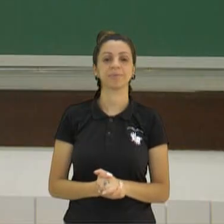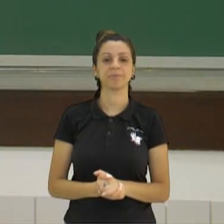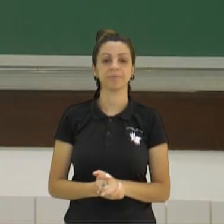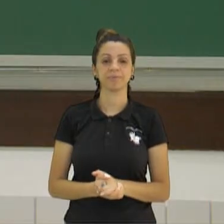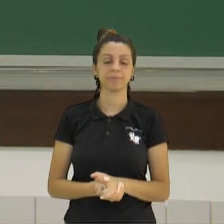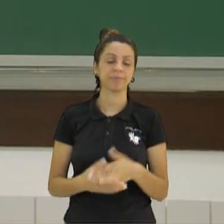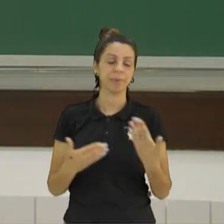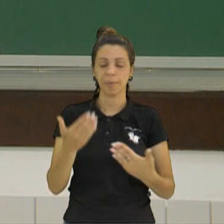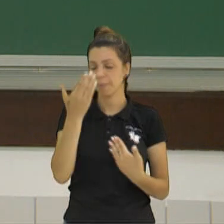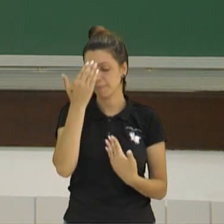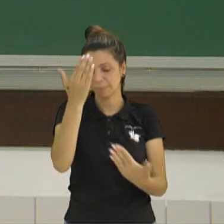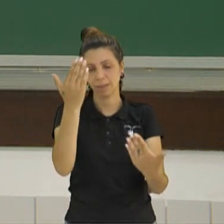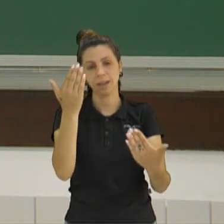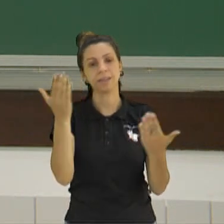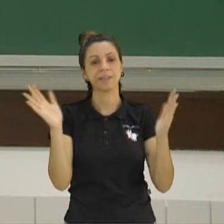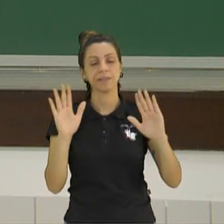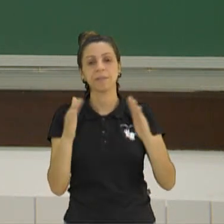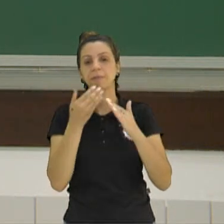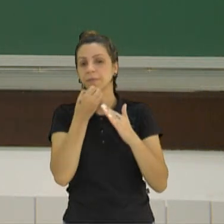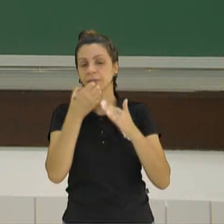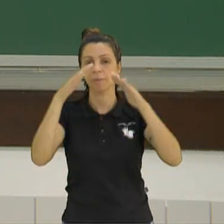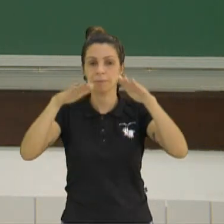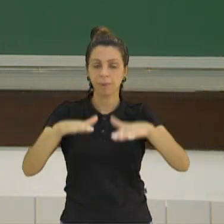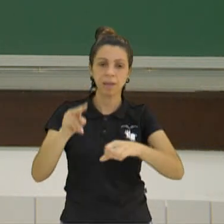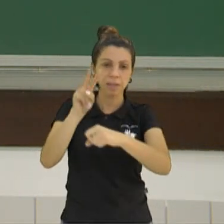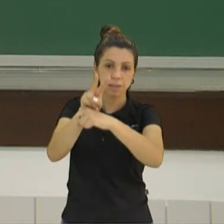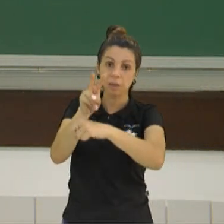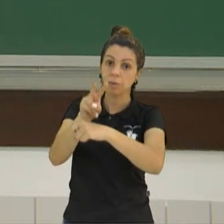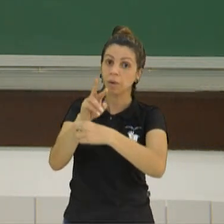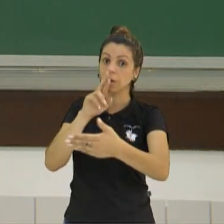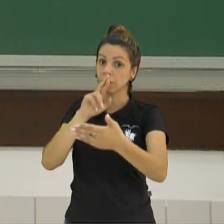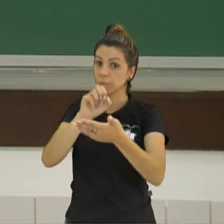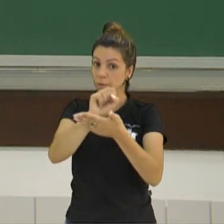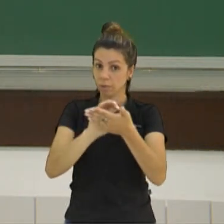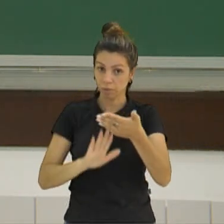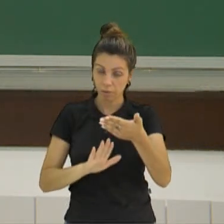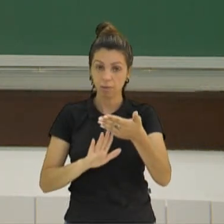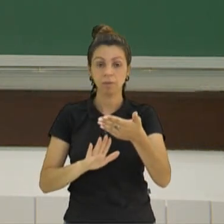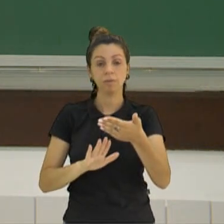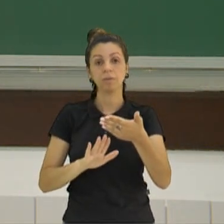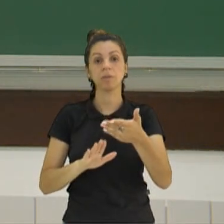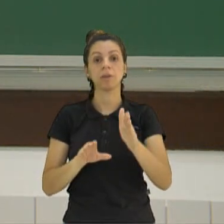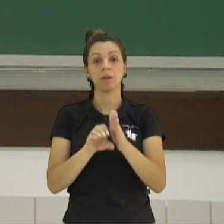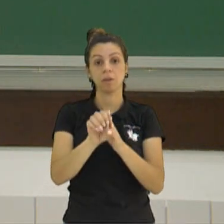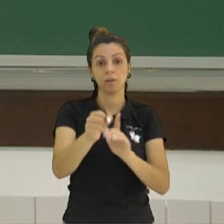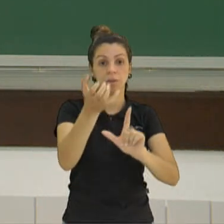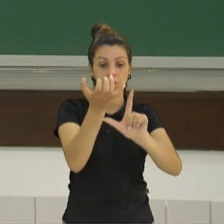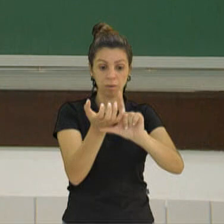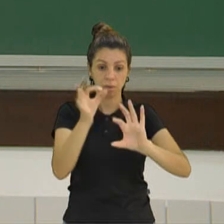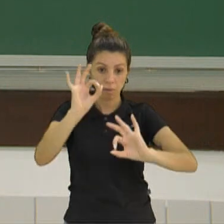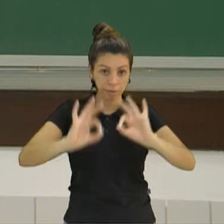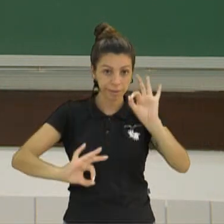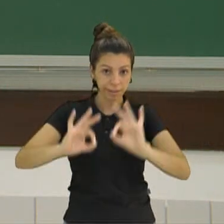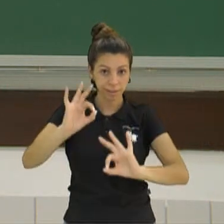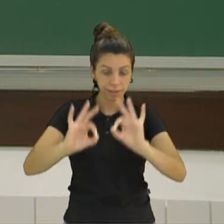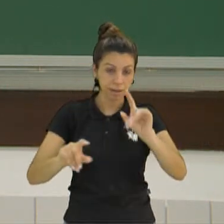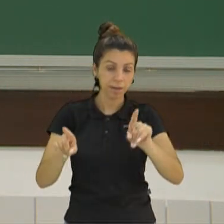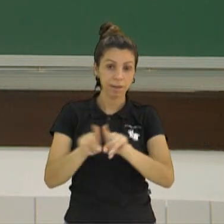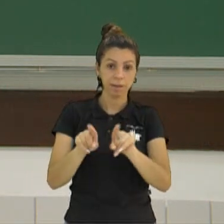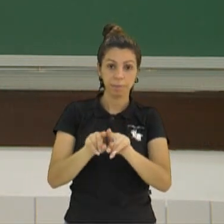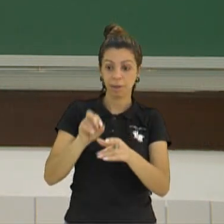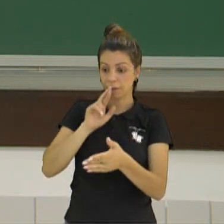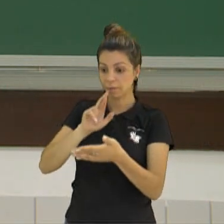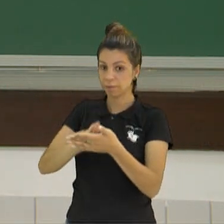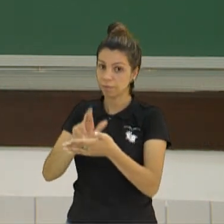Com isso, eu me despeço de vocês. Fiquem bem, se cuidem, façam as atividades direitinho, deixem o Google Classroom em ordem, deixem as trilhas pedagógicas em